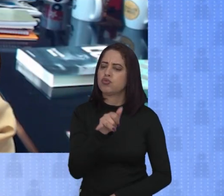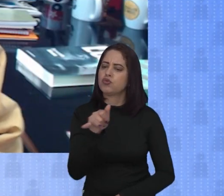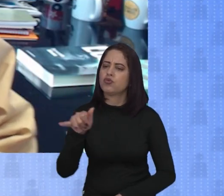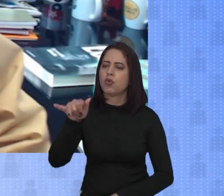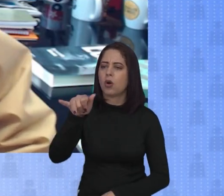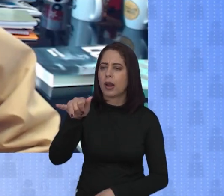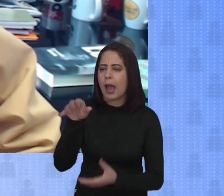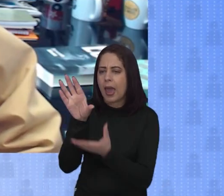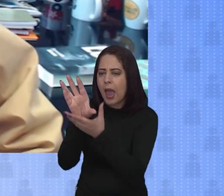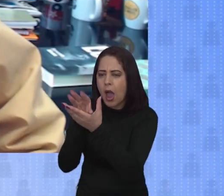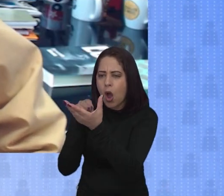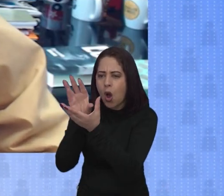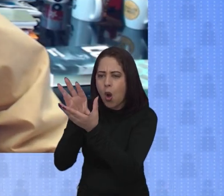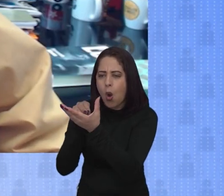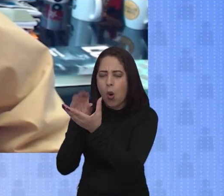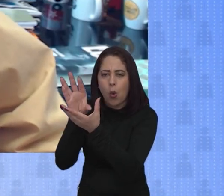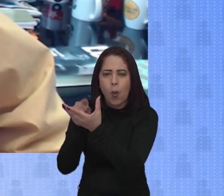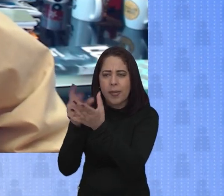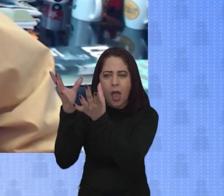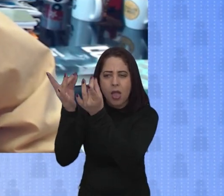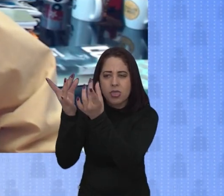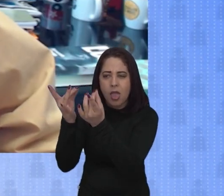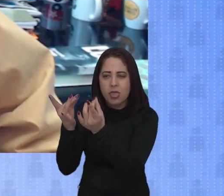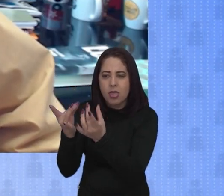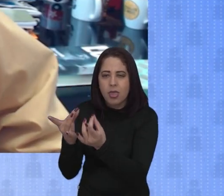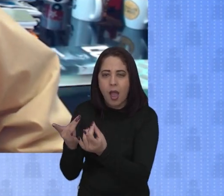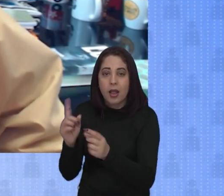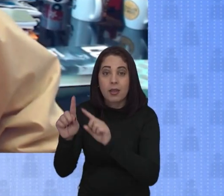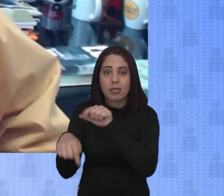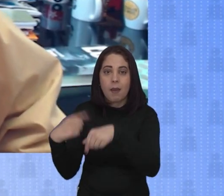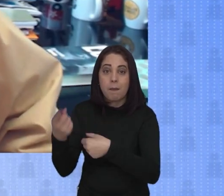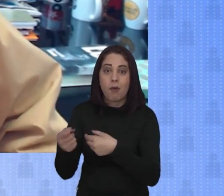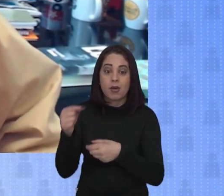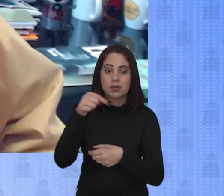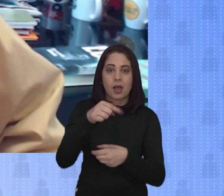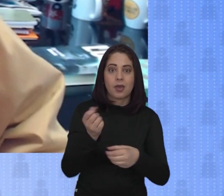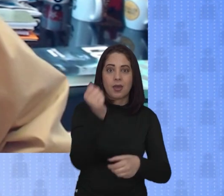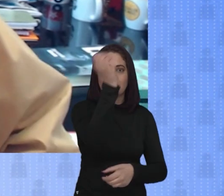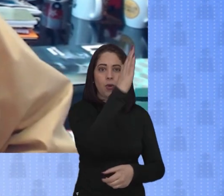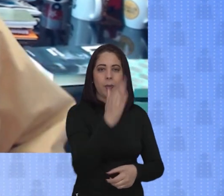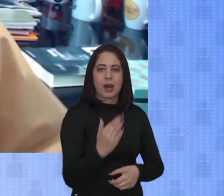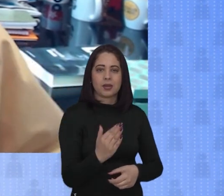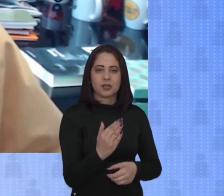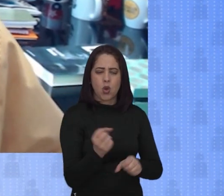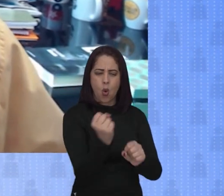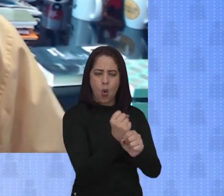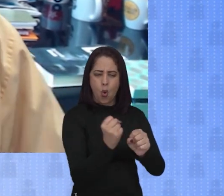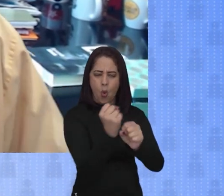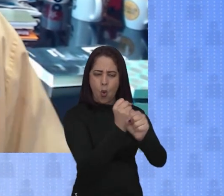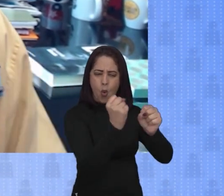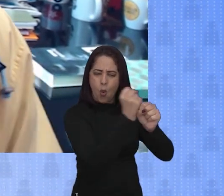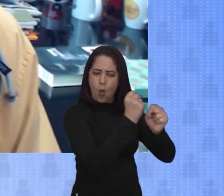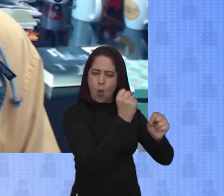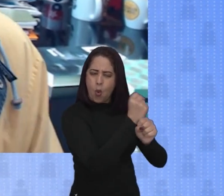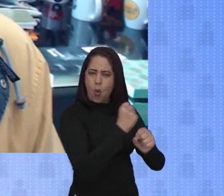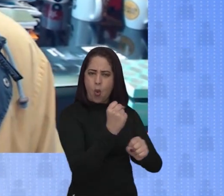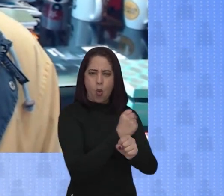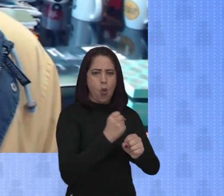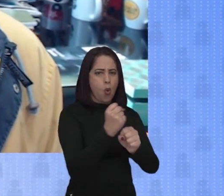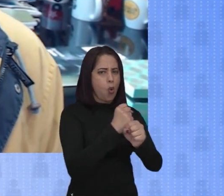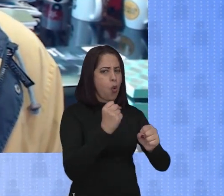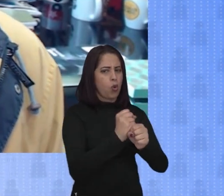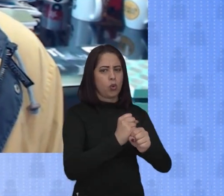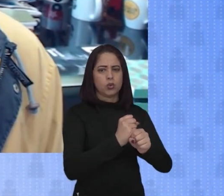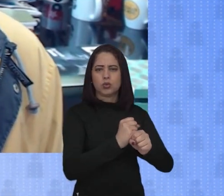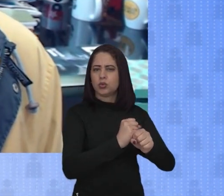faz como se fosse um decalque do MIT e resolve implantar com todos os custos, altíssimos